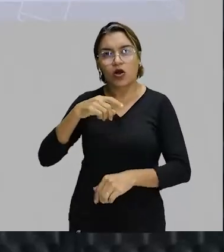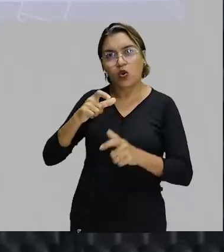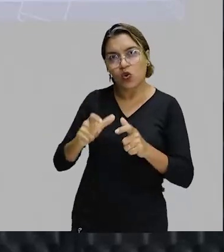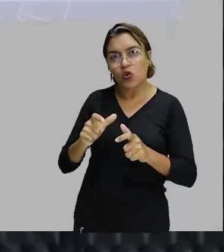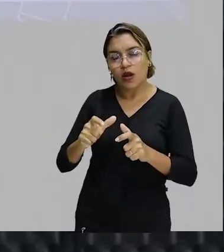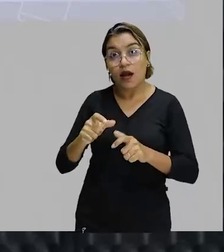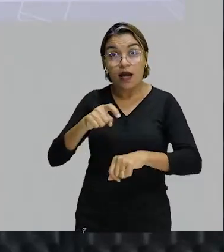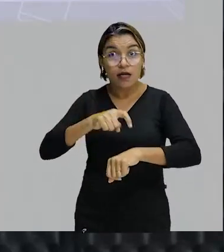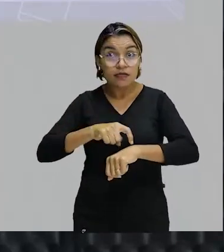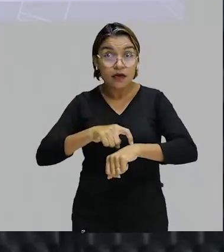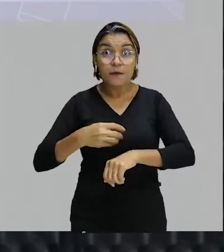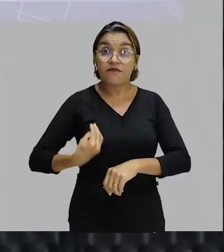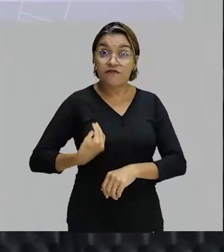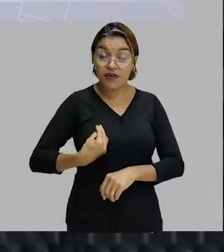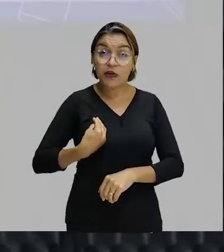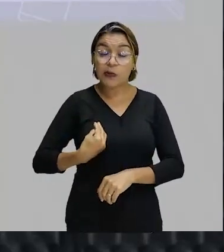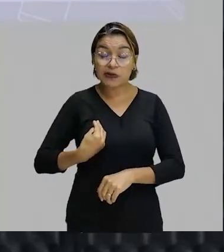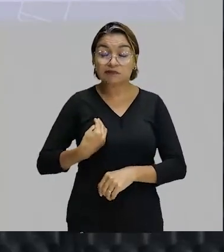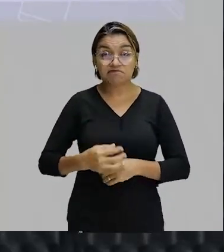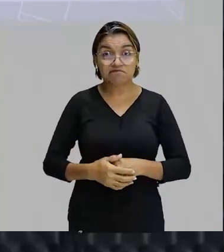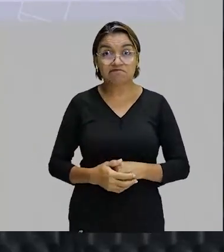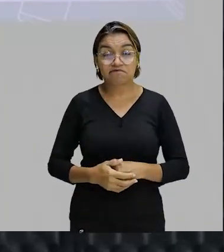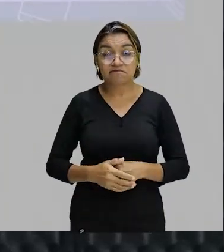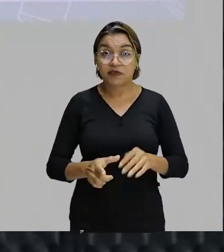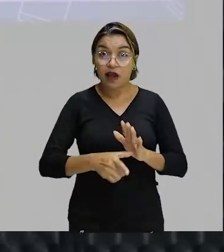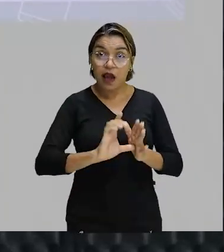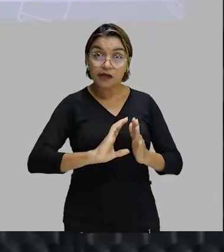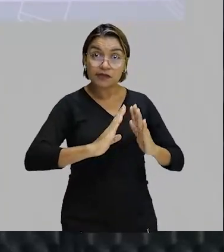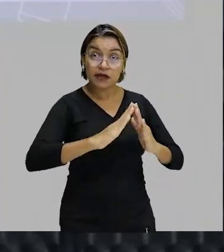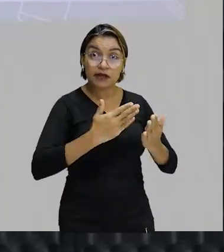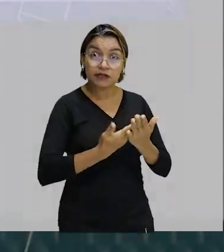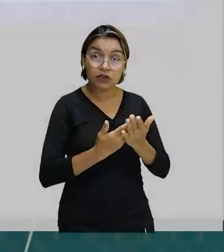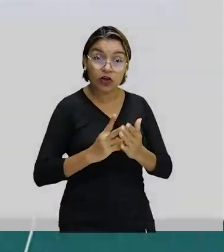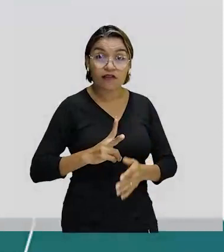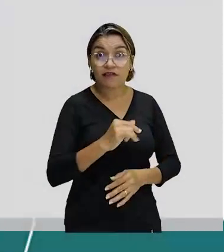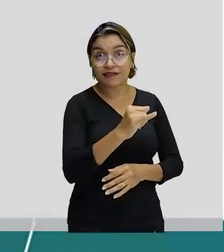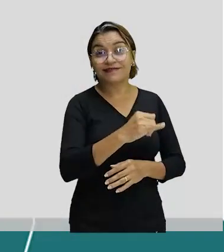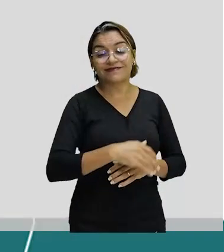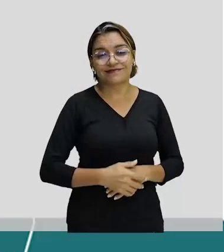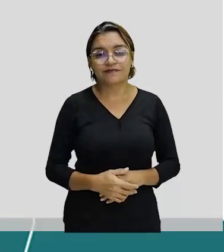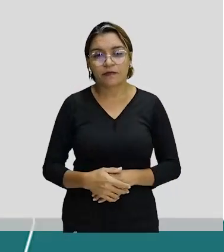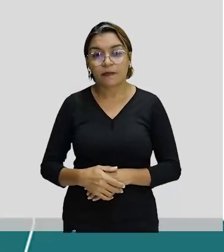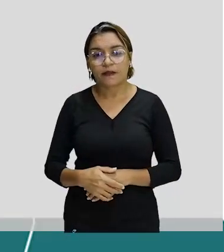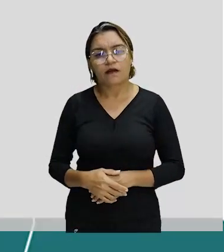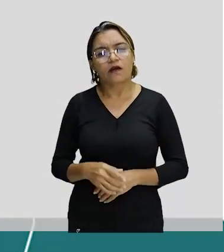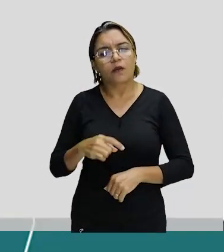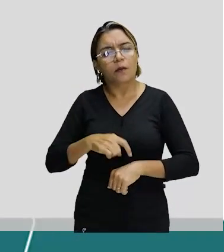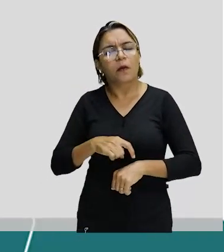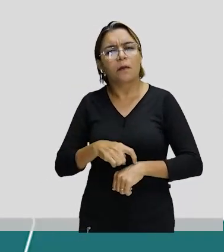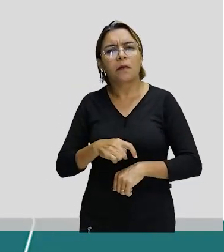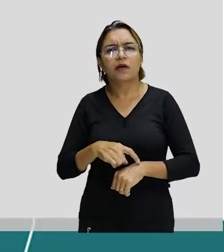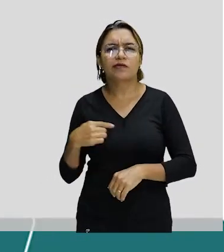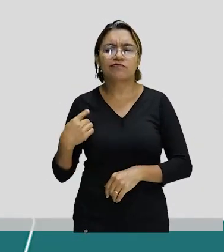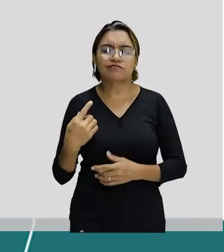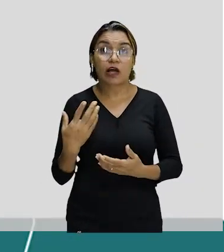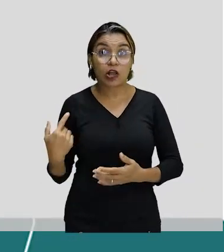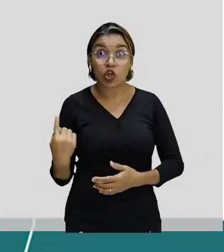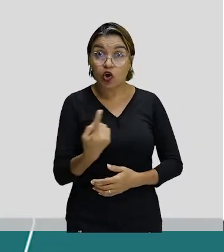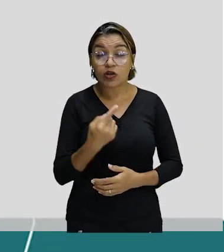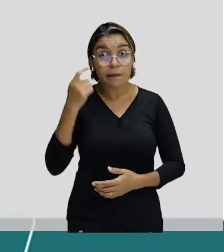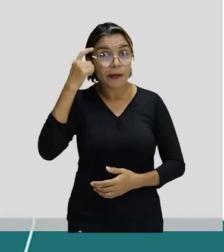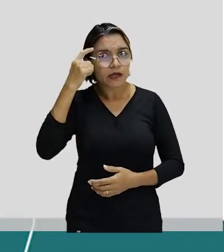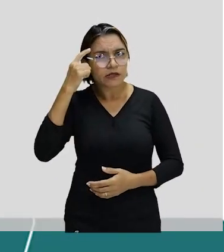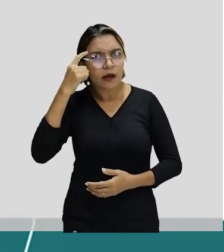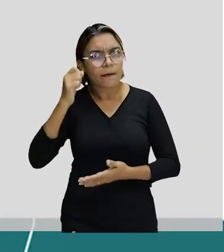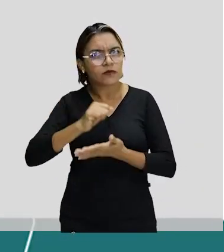e essa é a frequência. Tá? O tempo antes da escola e a frequência toda manhã. E aí, quando nós pensamos em exercícios, é